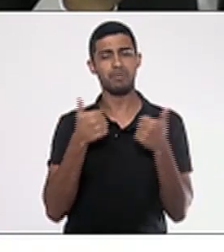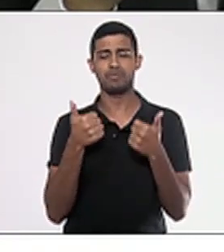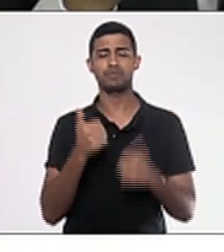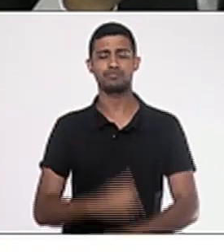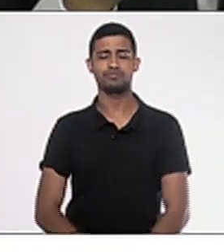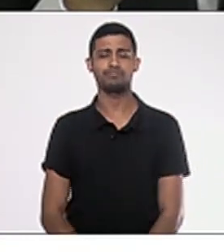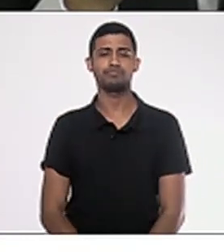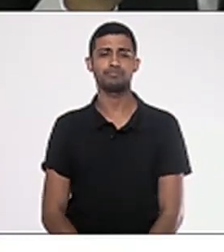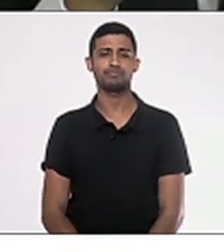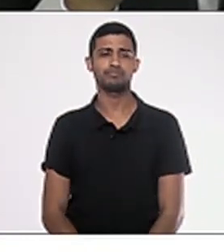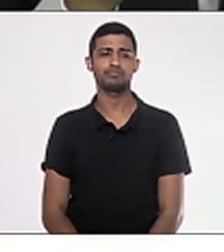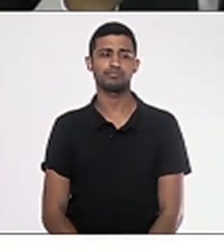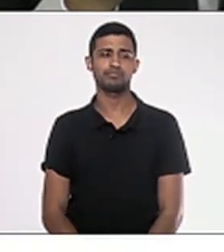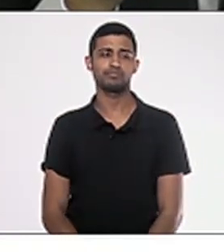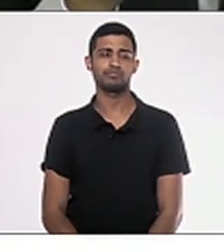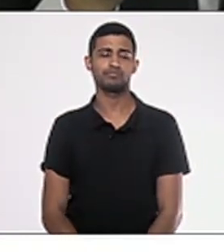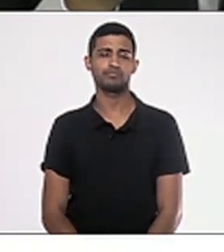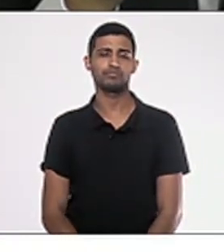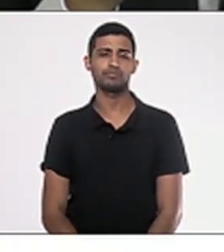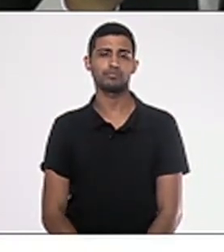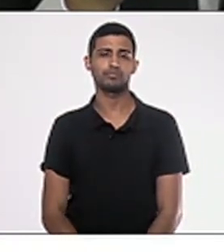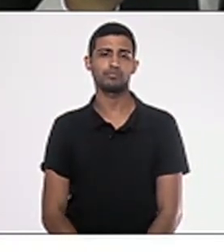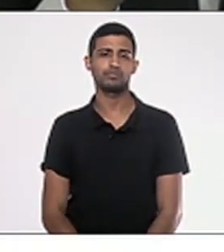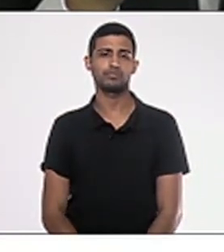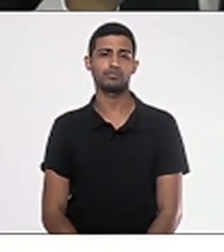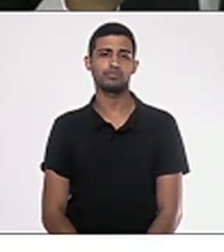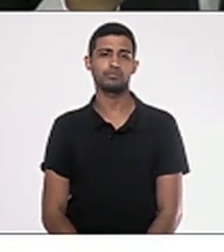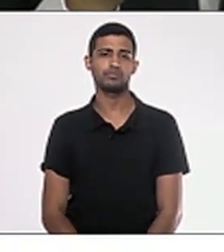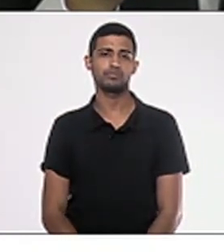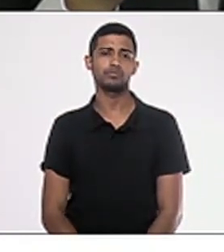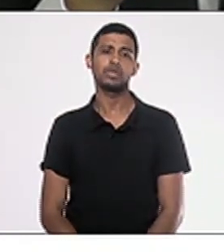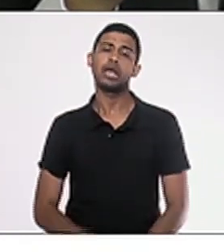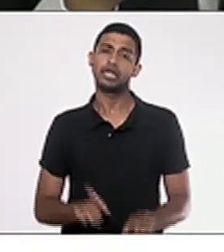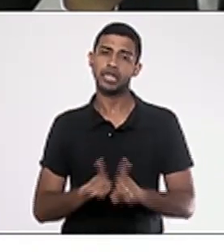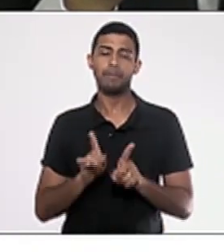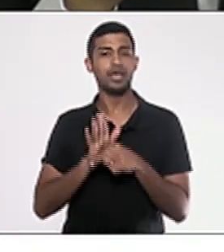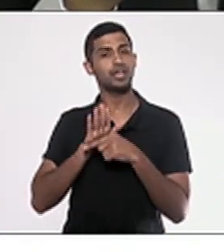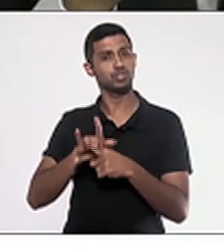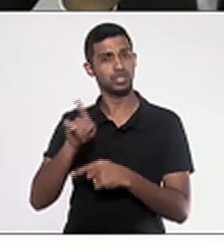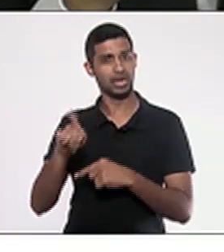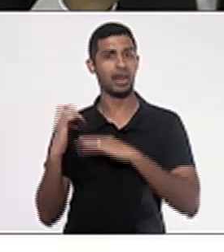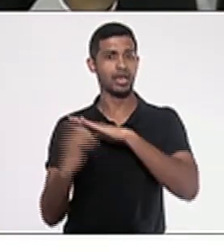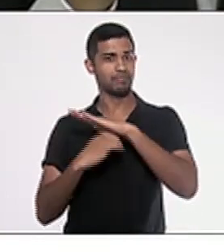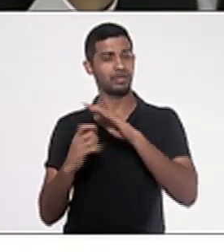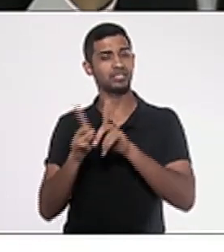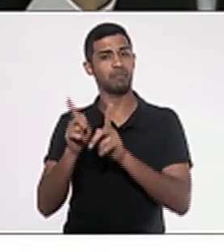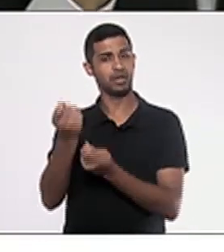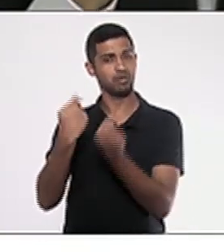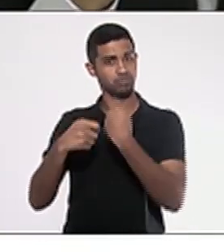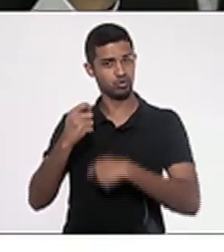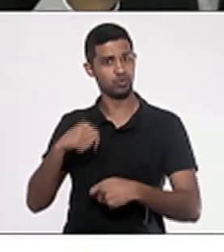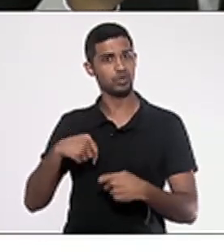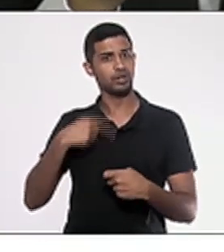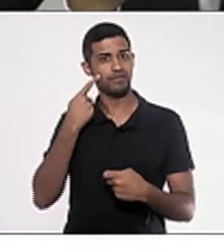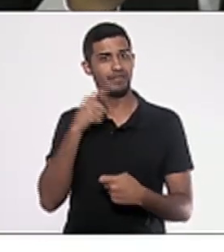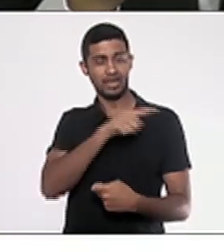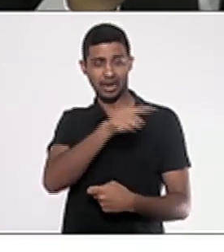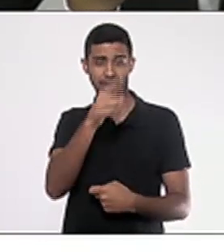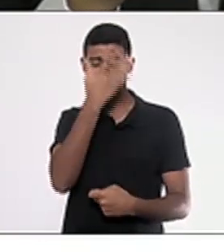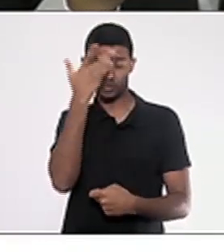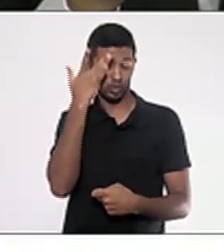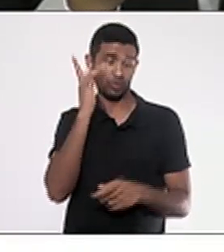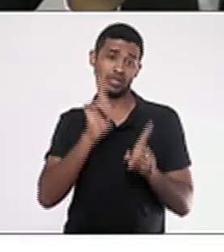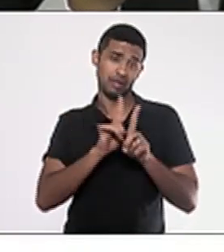beneficiar disso e ajudar muito, não só a eles a título de cidadania, mas também a economia dos consumidores e das